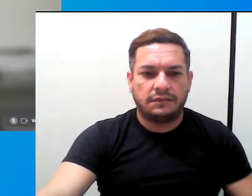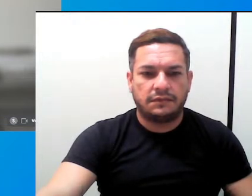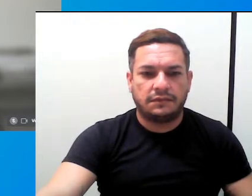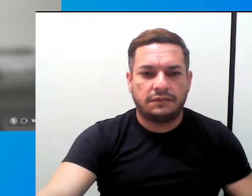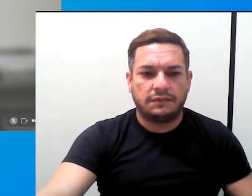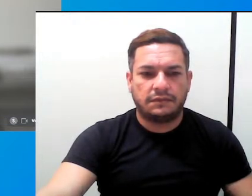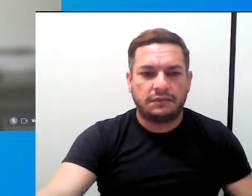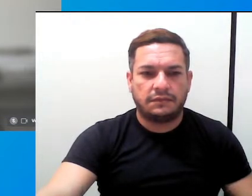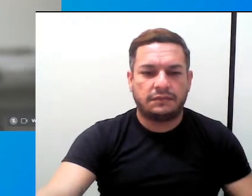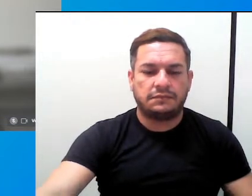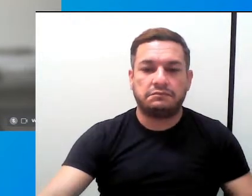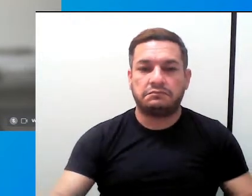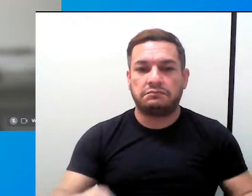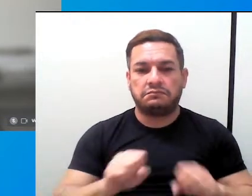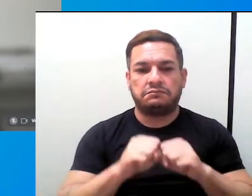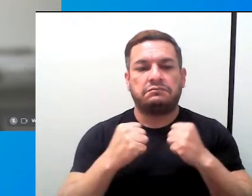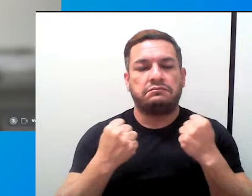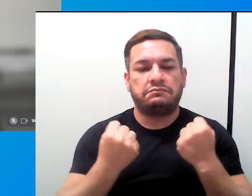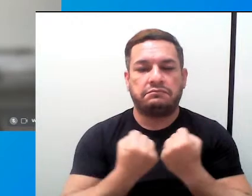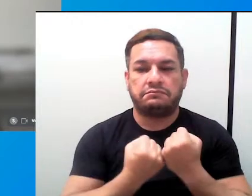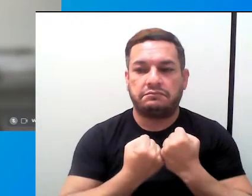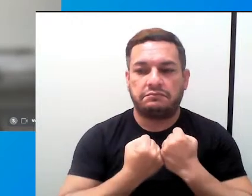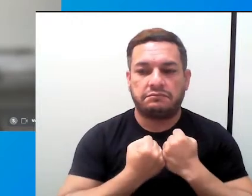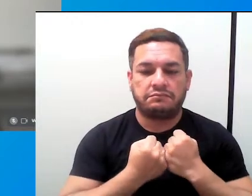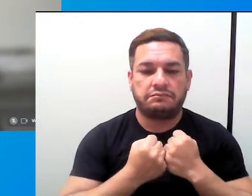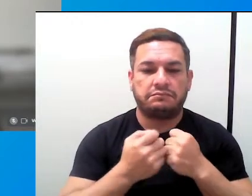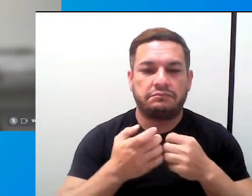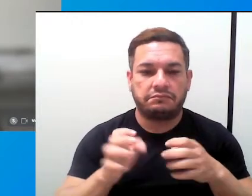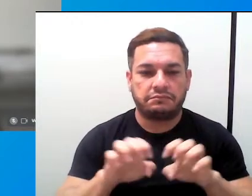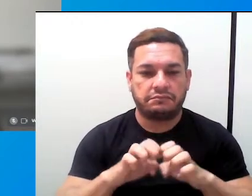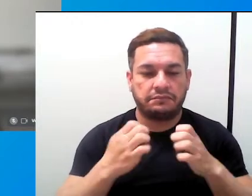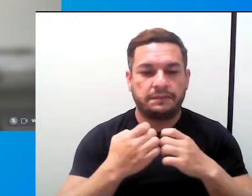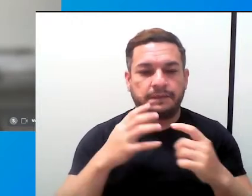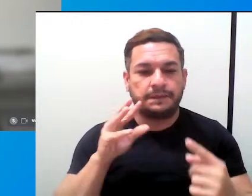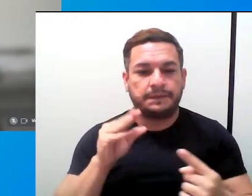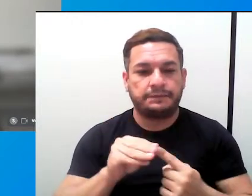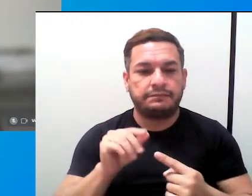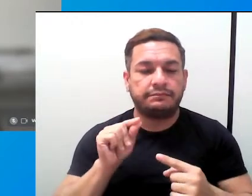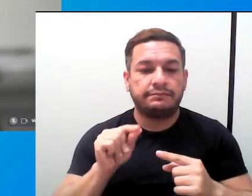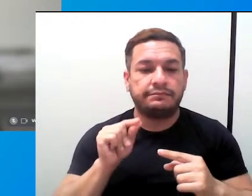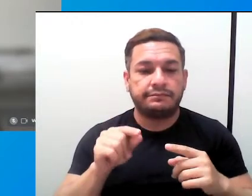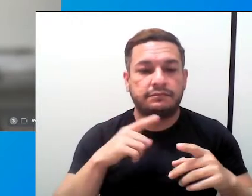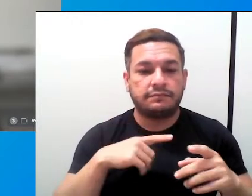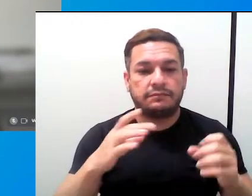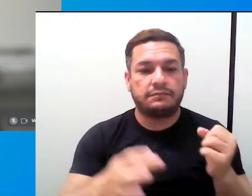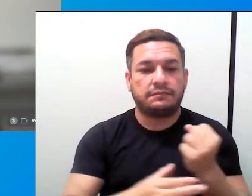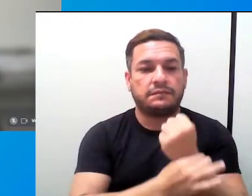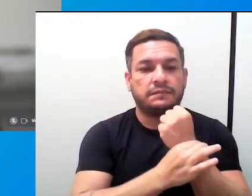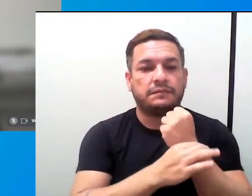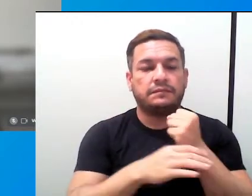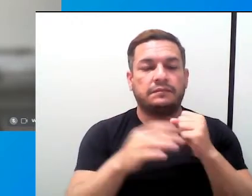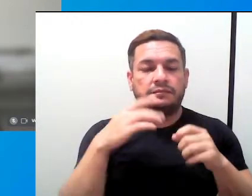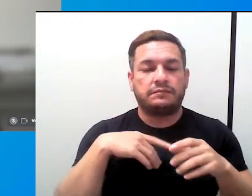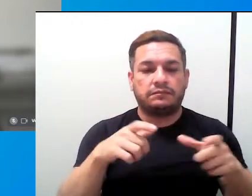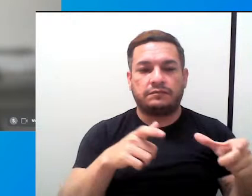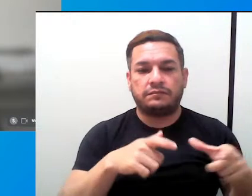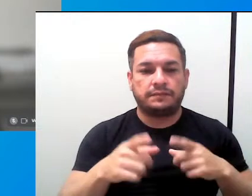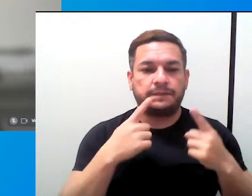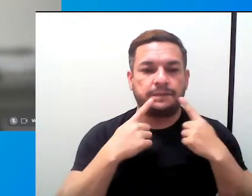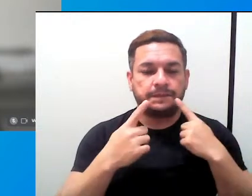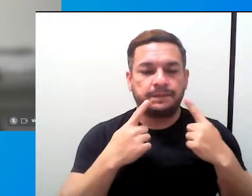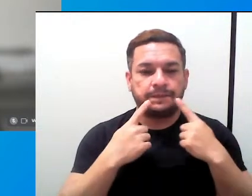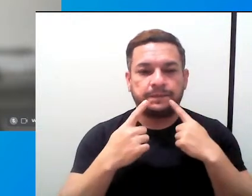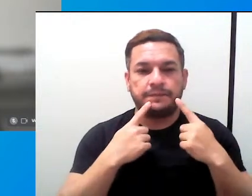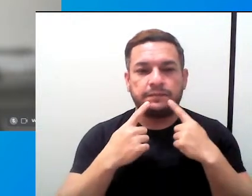por meio da Pró-Reitoria de Extensão, a PROEX, e o objetivo do evento é promover o espaço dialógico sobre